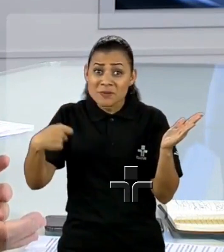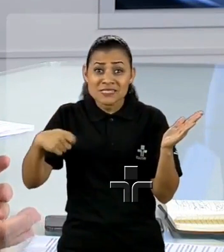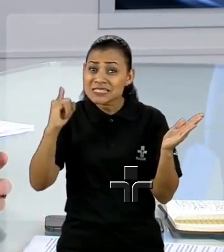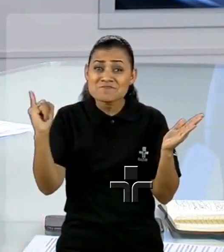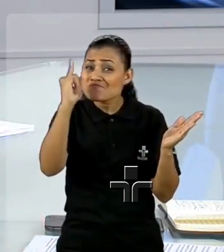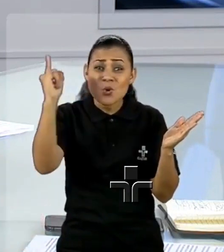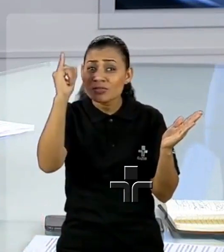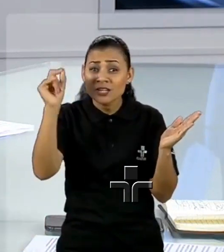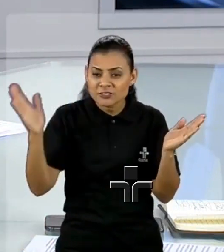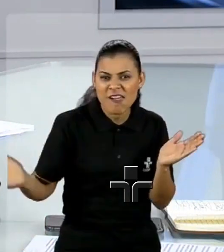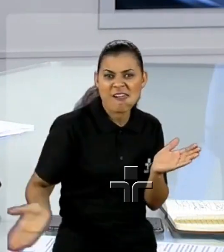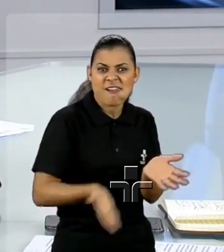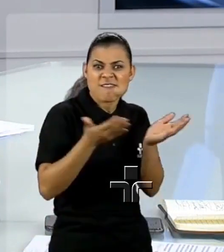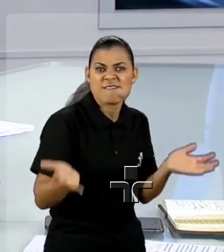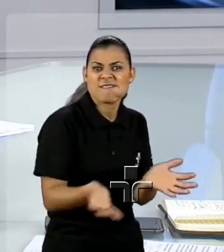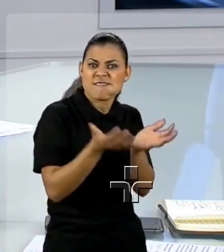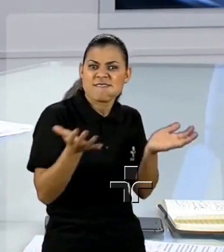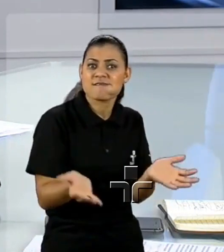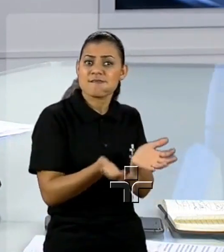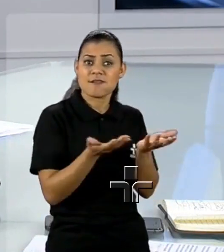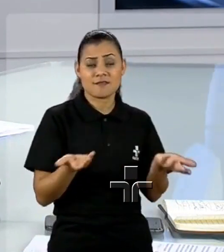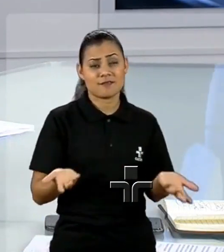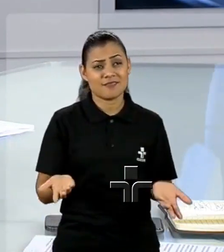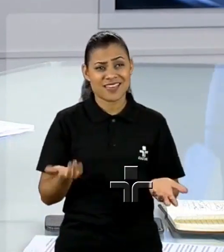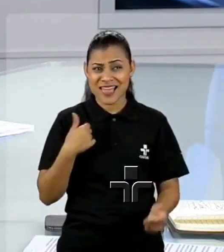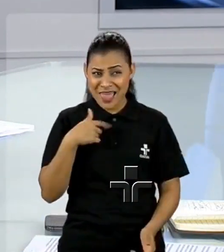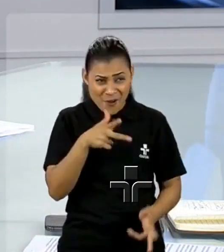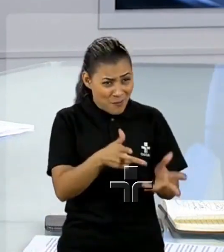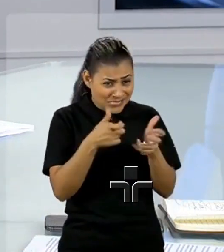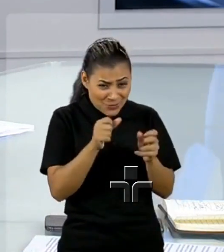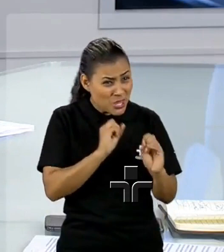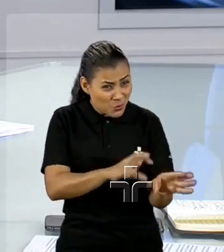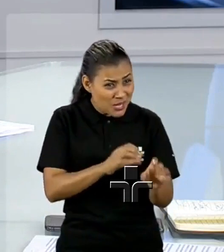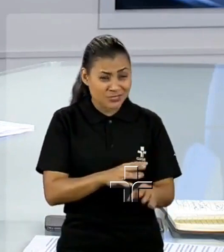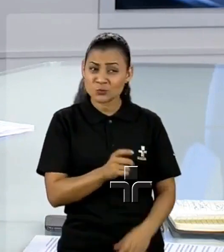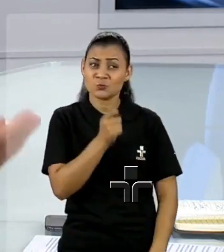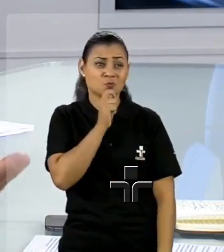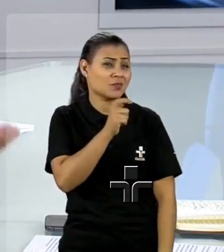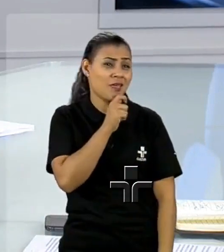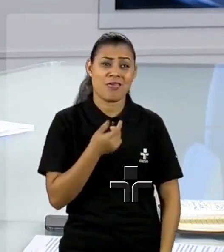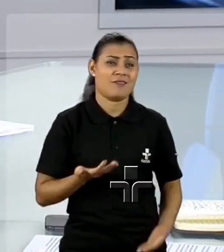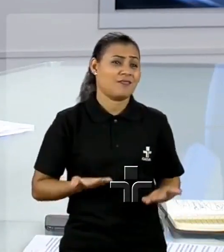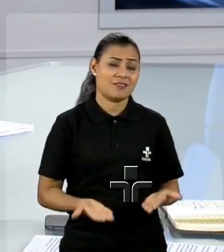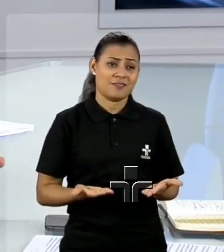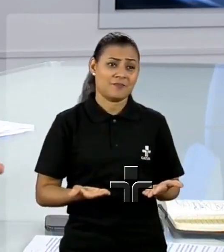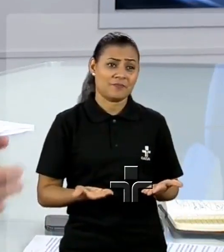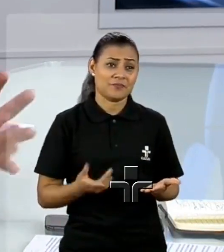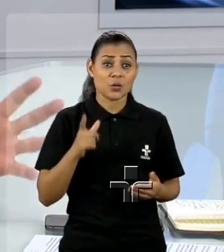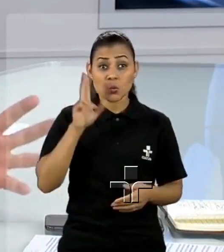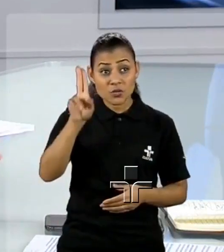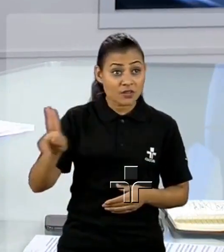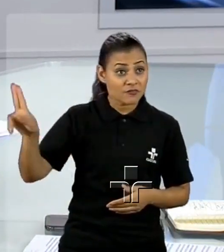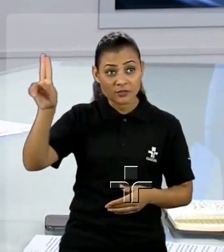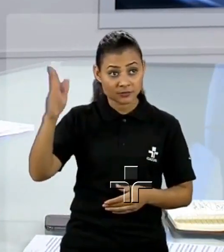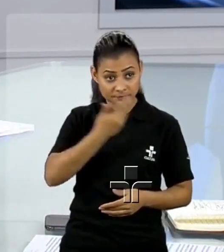Né? E eu não vejo isso, né, na nossa educação. além, nós temos hoje na universidade pública